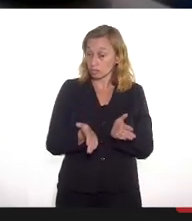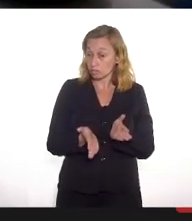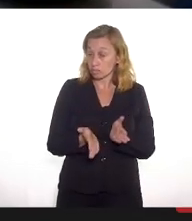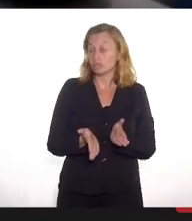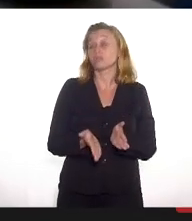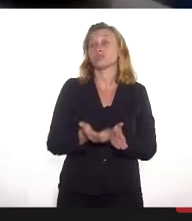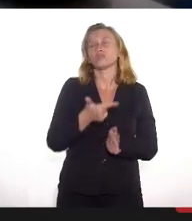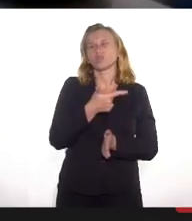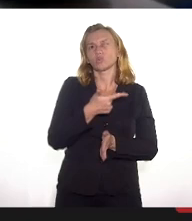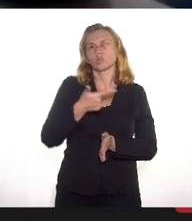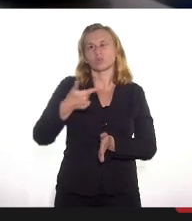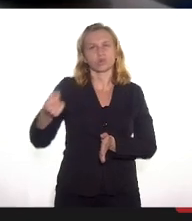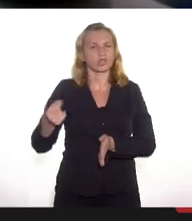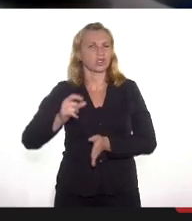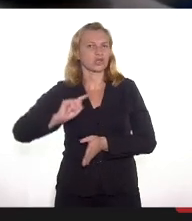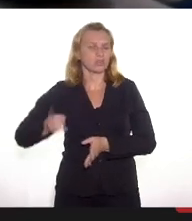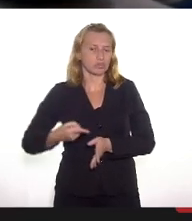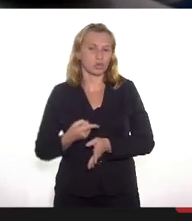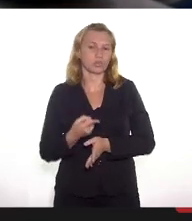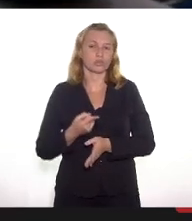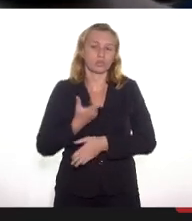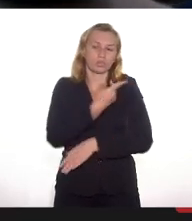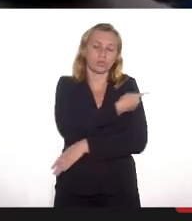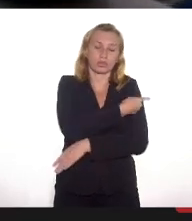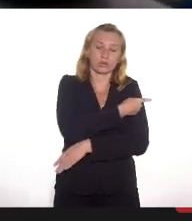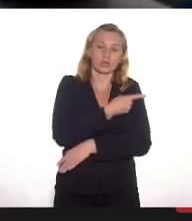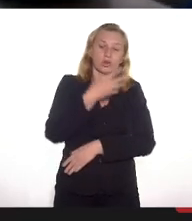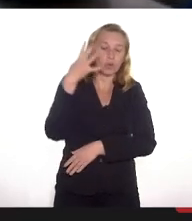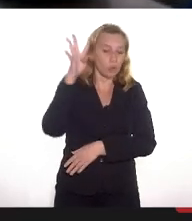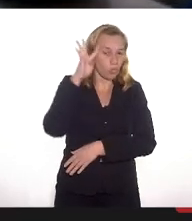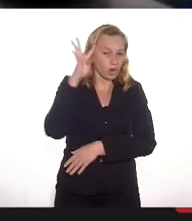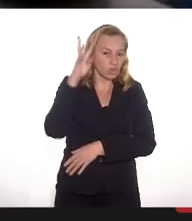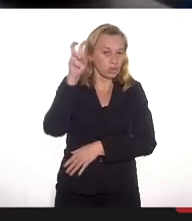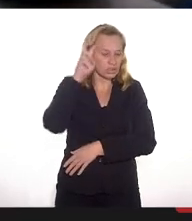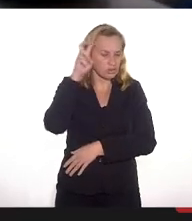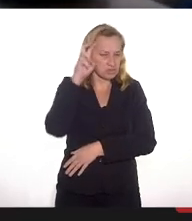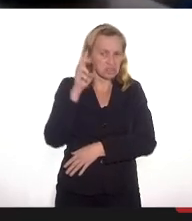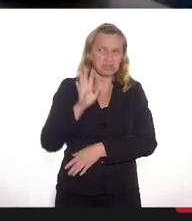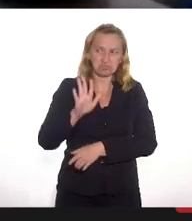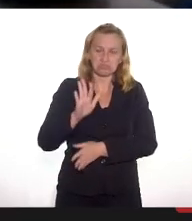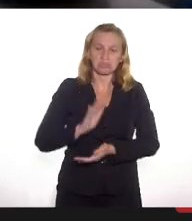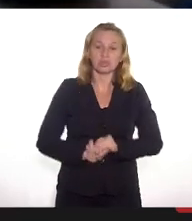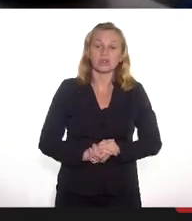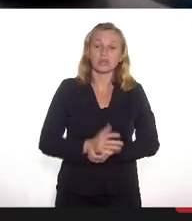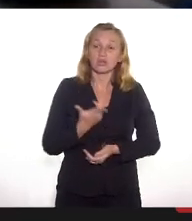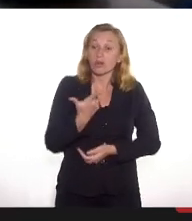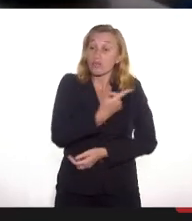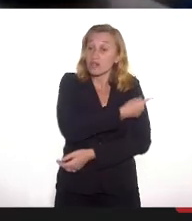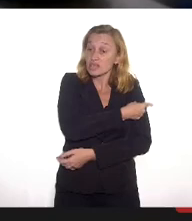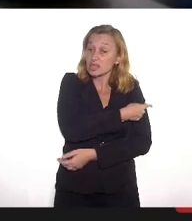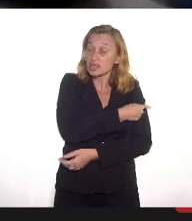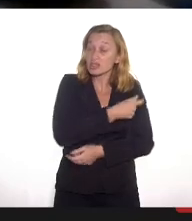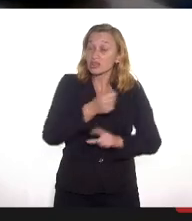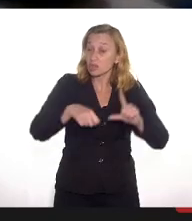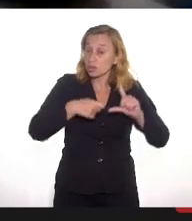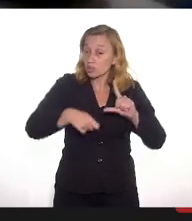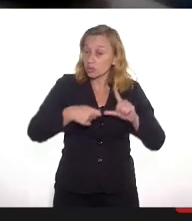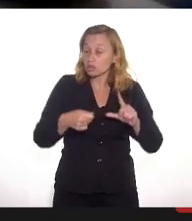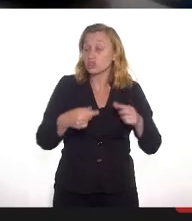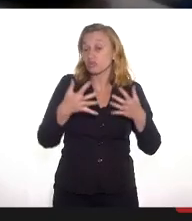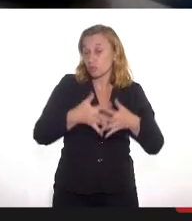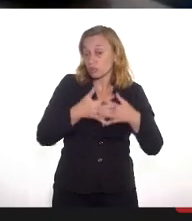mais tempo de 200 mil doses e vão ser entregue na quarta ou na quinta-feira no máximo mas é uma vacina também de hoje a gente ainda